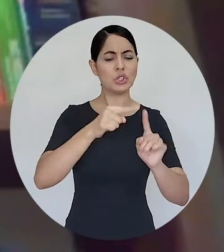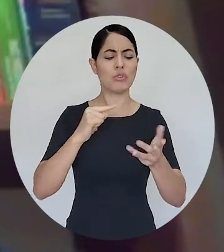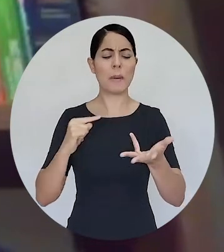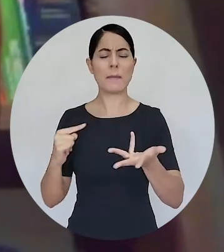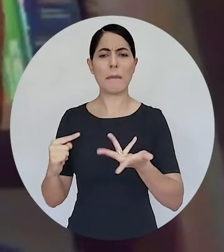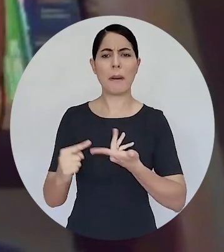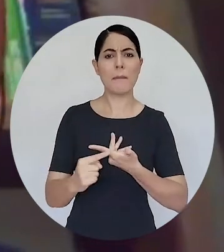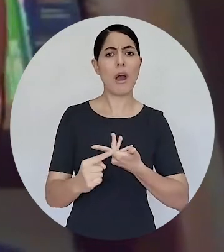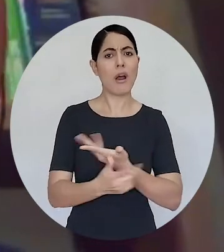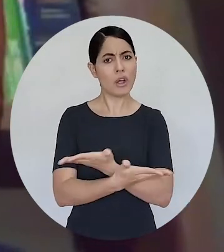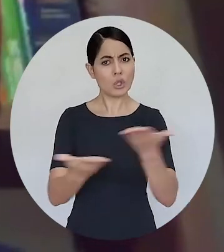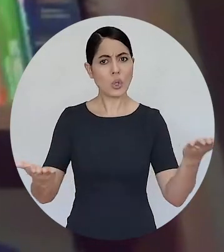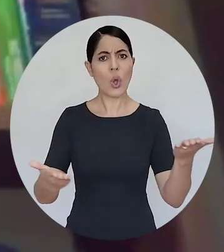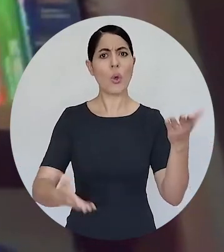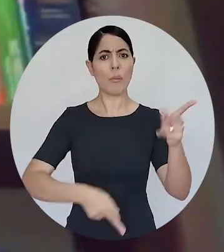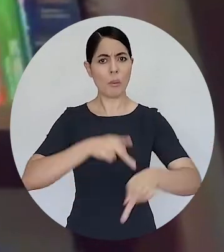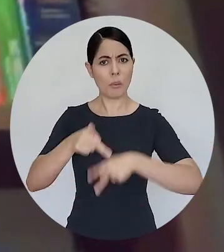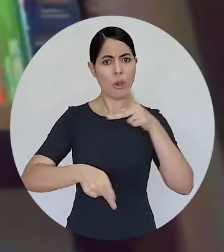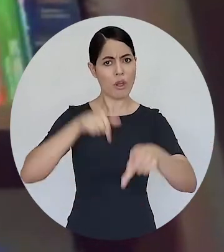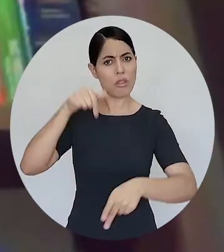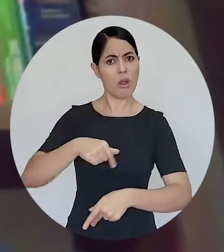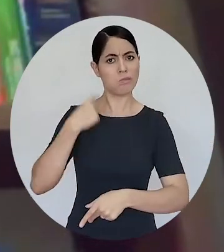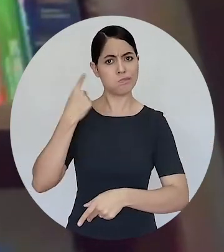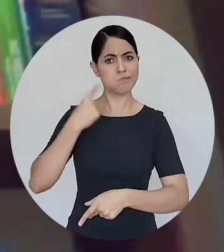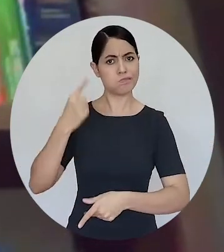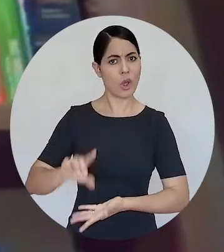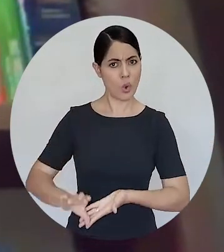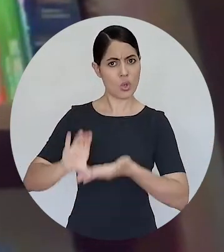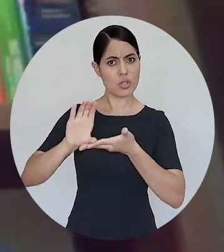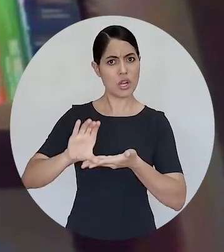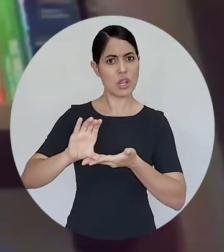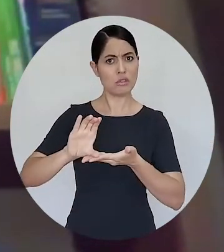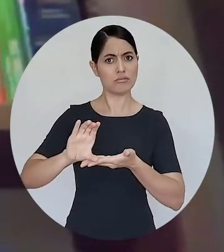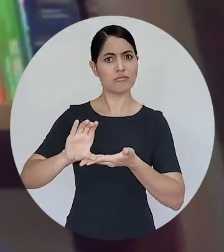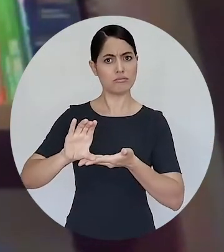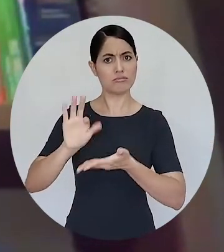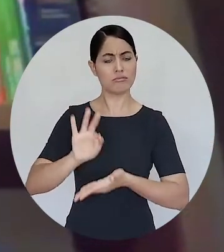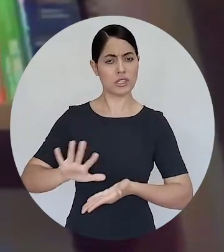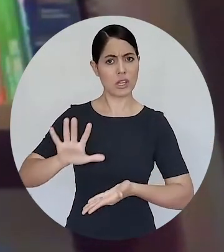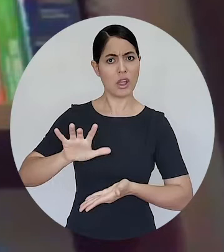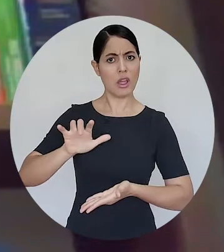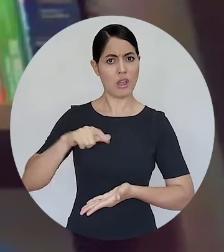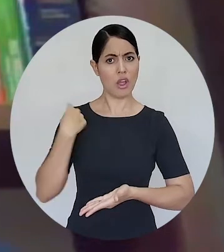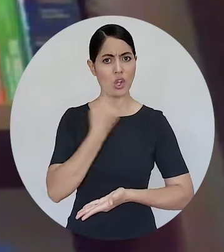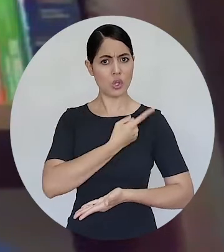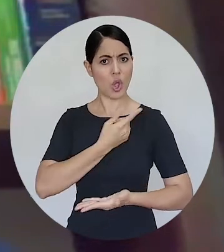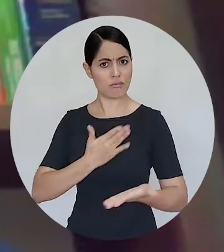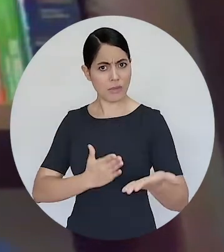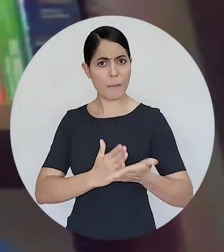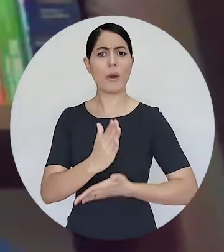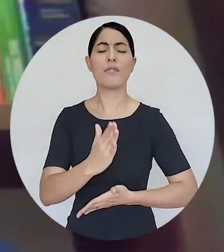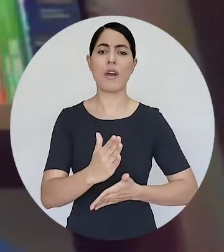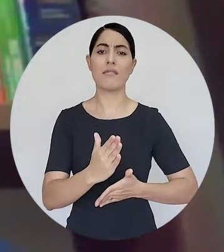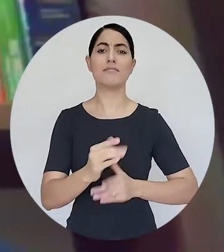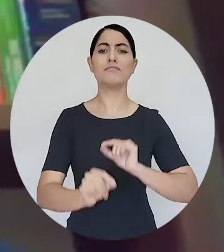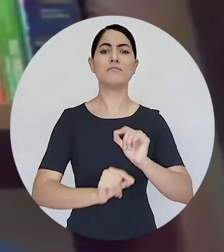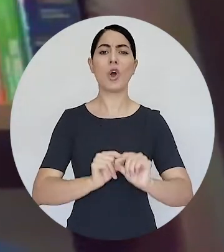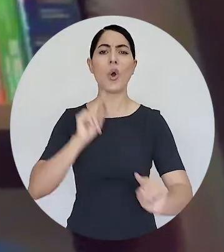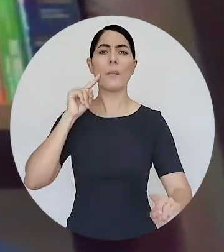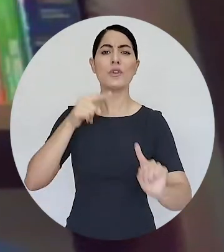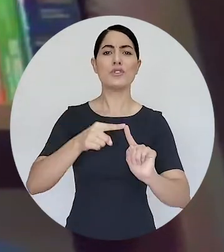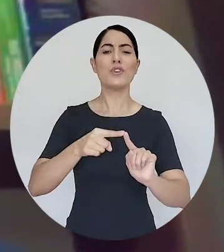que nós, conselheiras e conselheiros, aprovem a instituição do Prêmio Luiz Gama. É uma questão